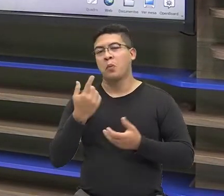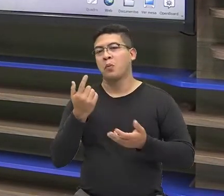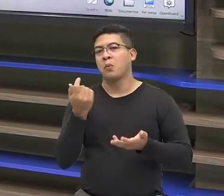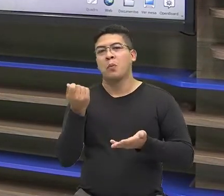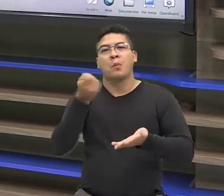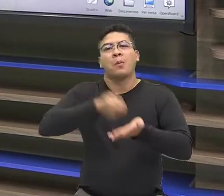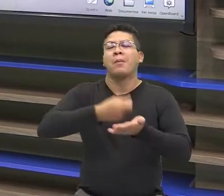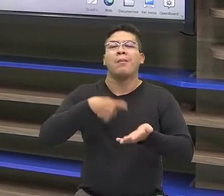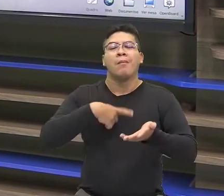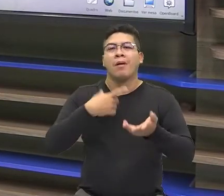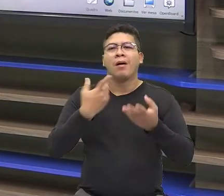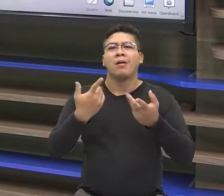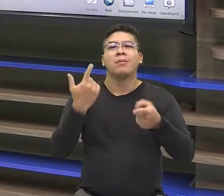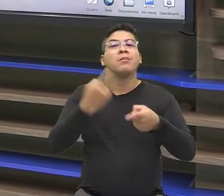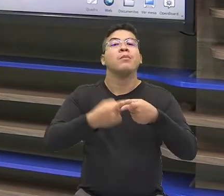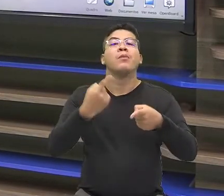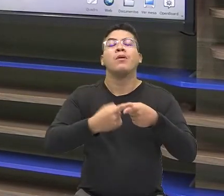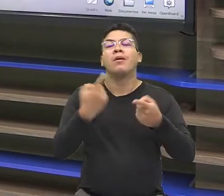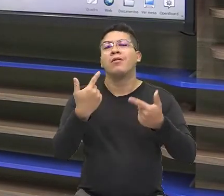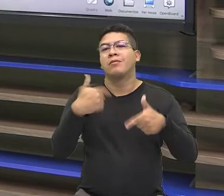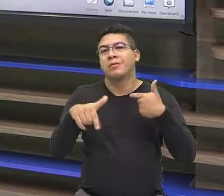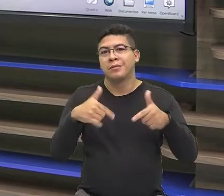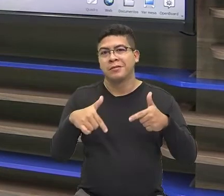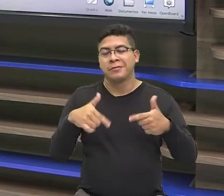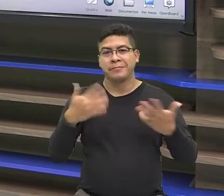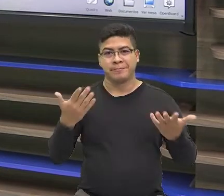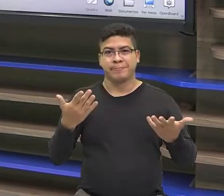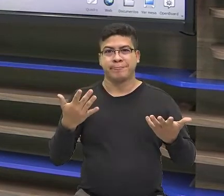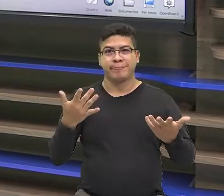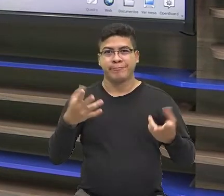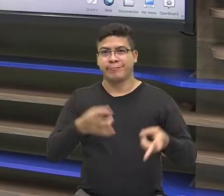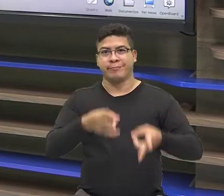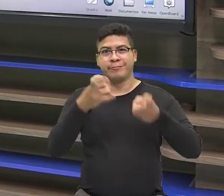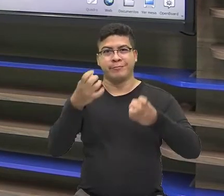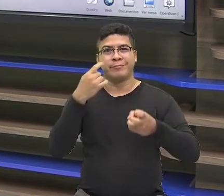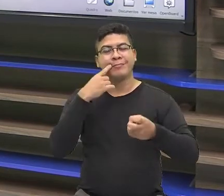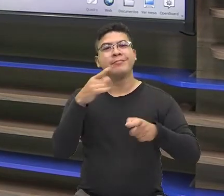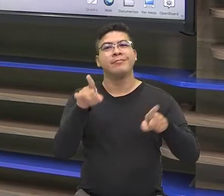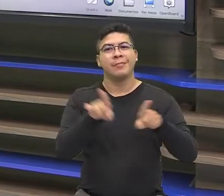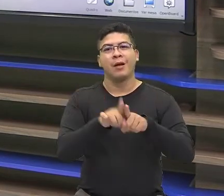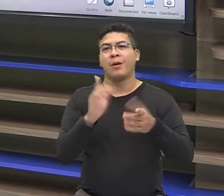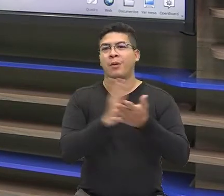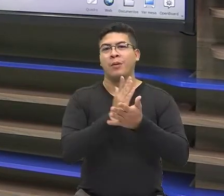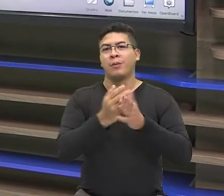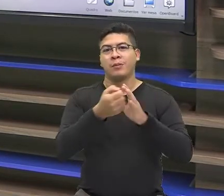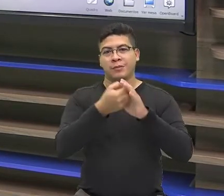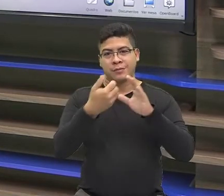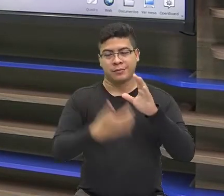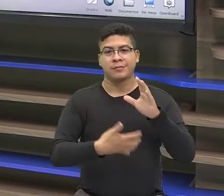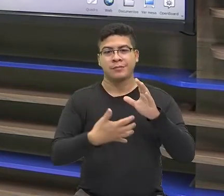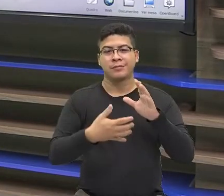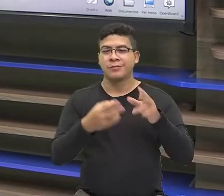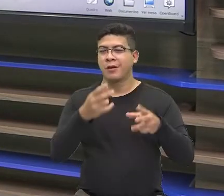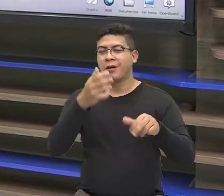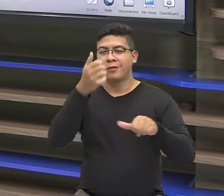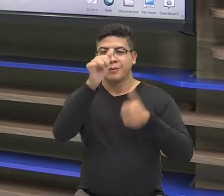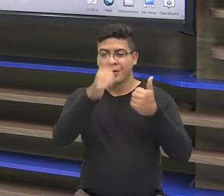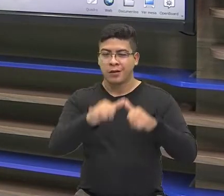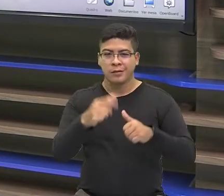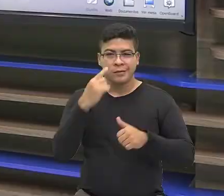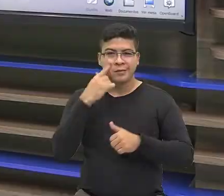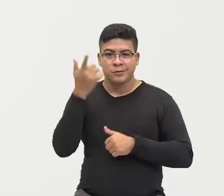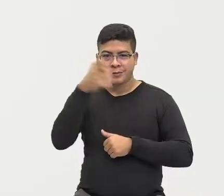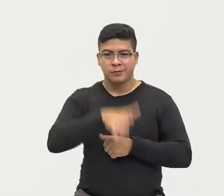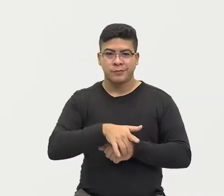né? Por que eu vou trabalhar? Muito bem. Então, notem aí que há essas características, né, da coisa. Vamos analisar um pouquinho novamente, olha